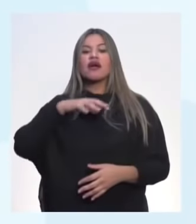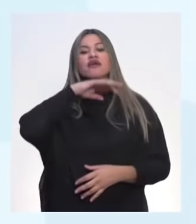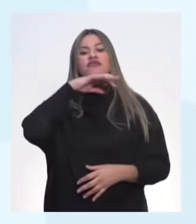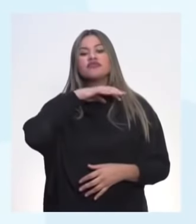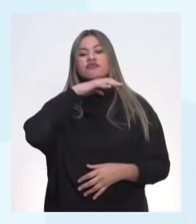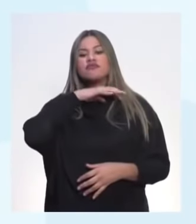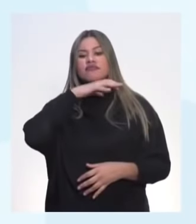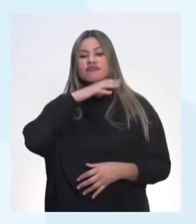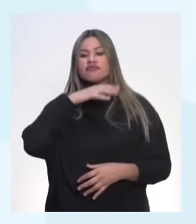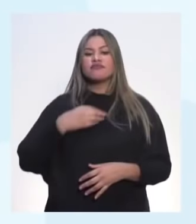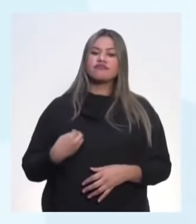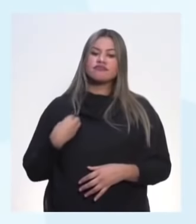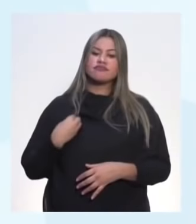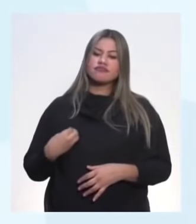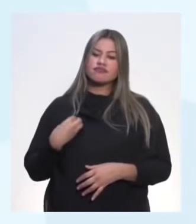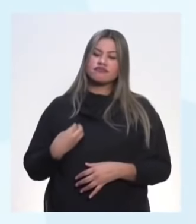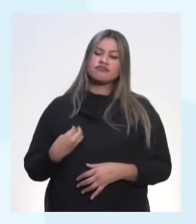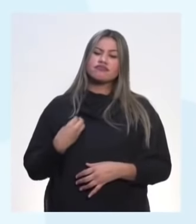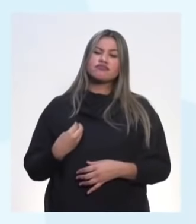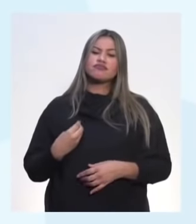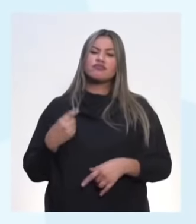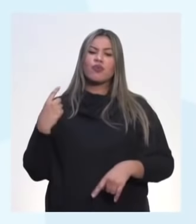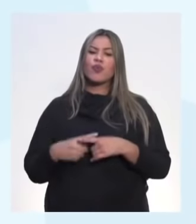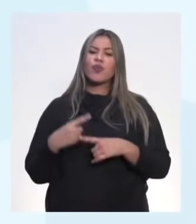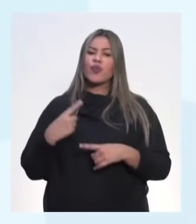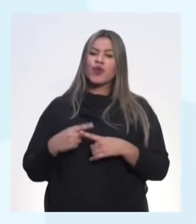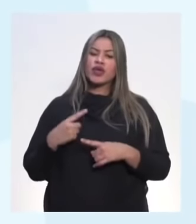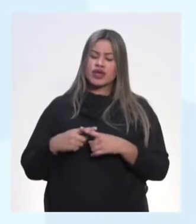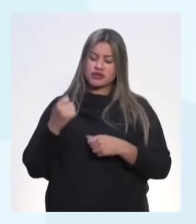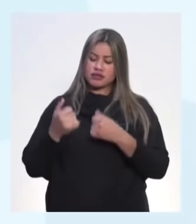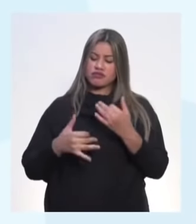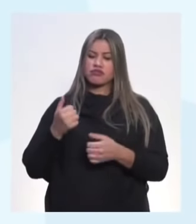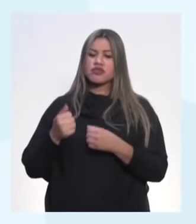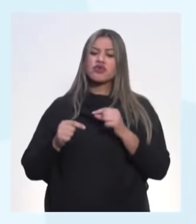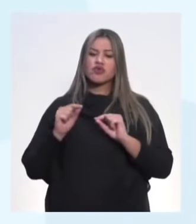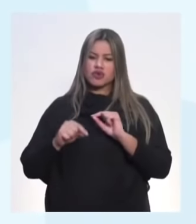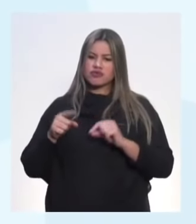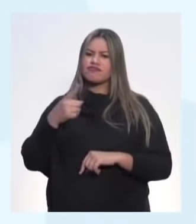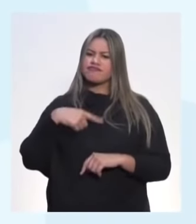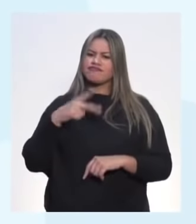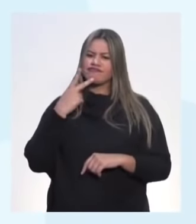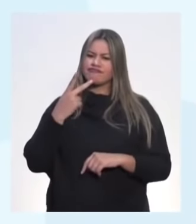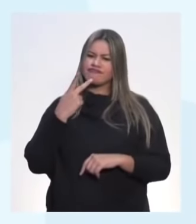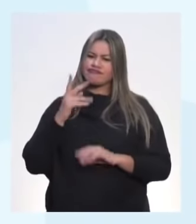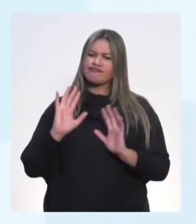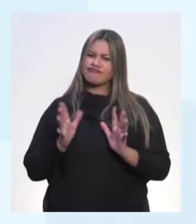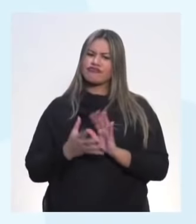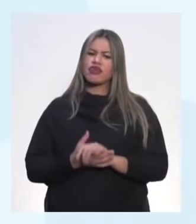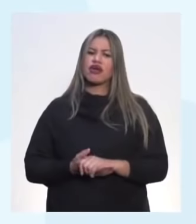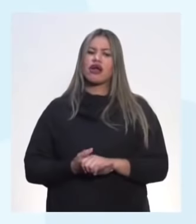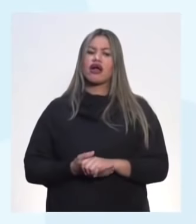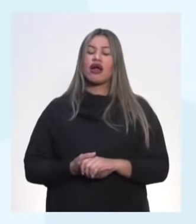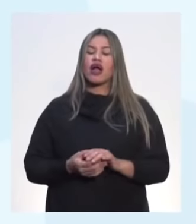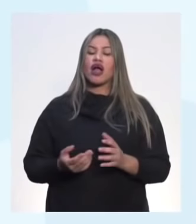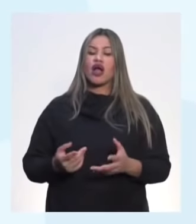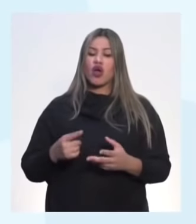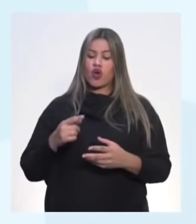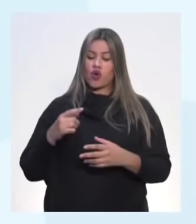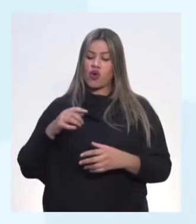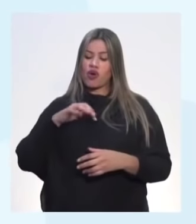justificam o aparecimento de animais silvestres em áreas urbanas? Ah, meio que a gente já falou aqui. Por que será que esses animais